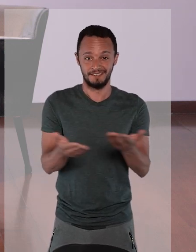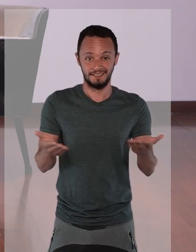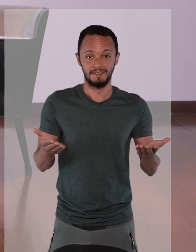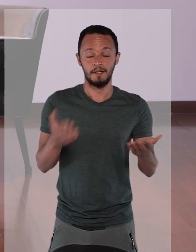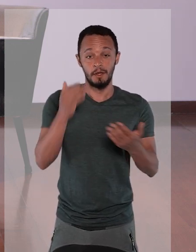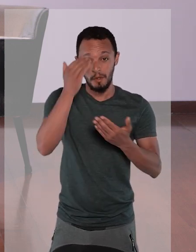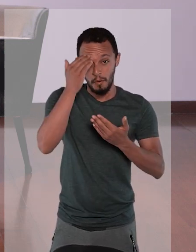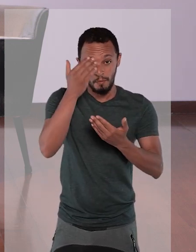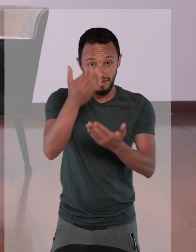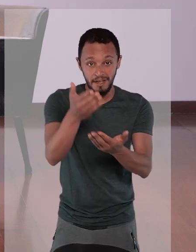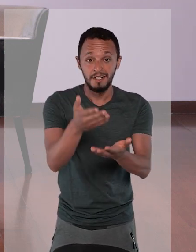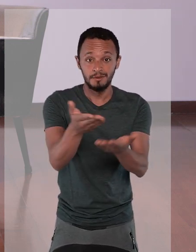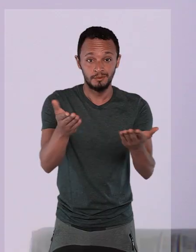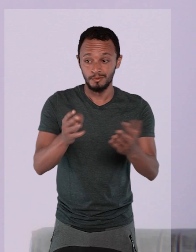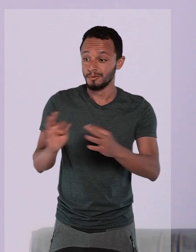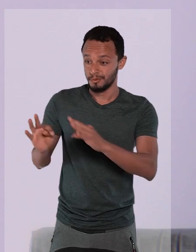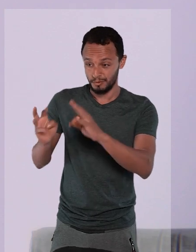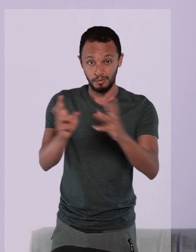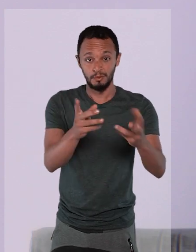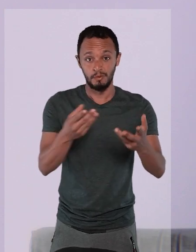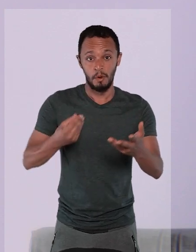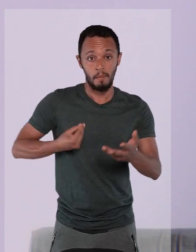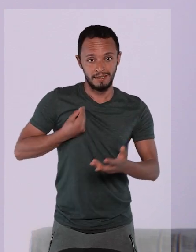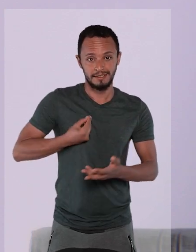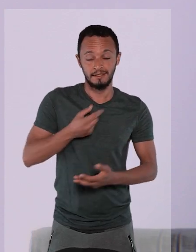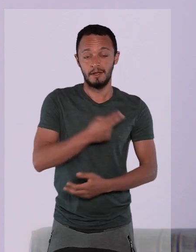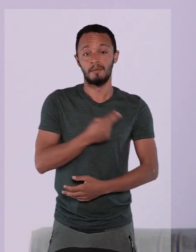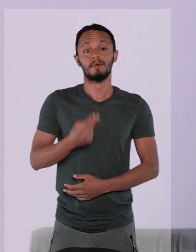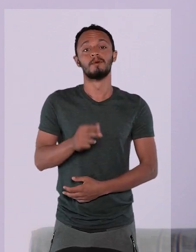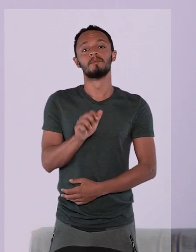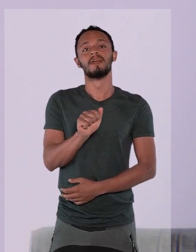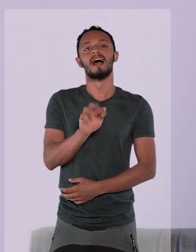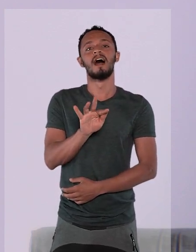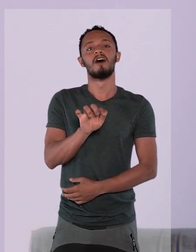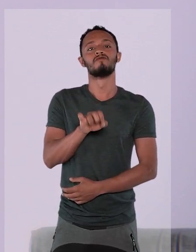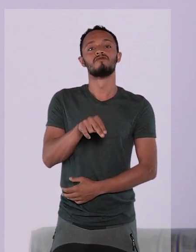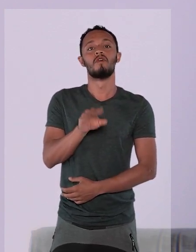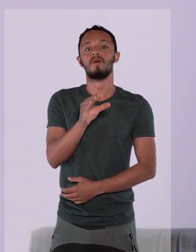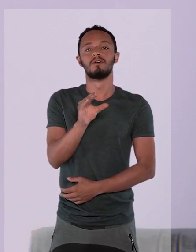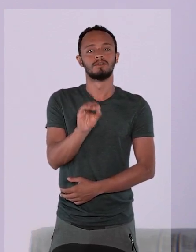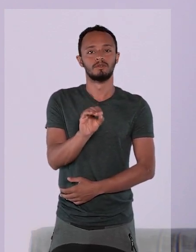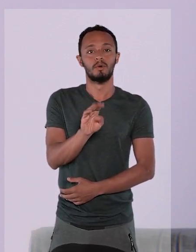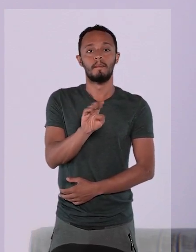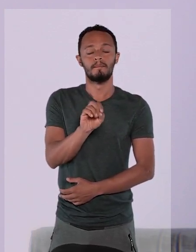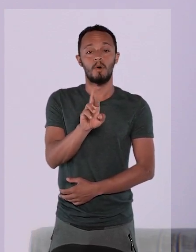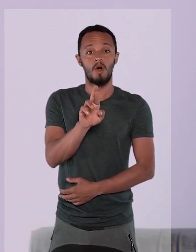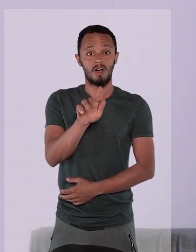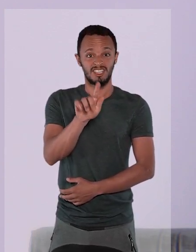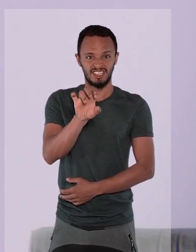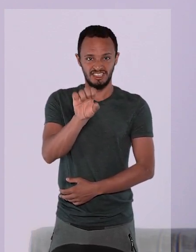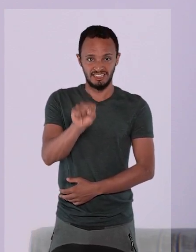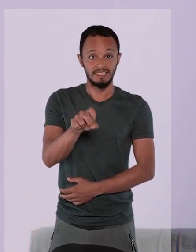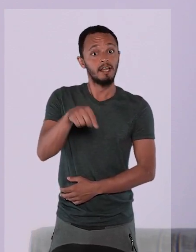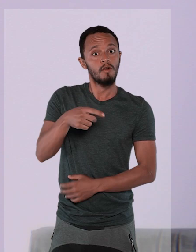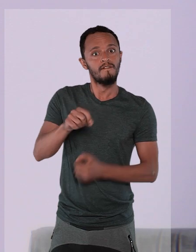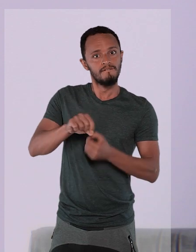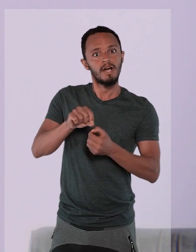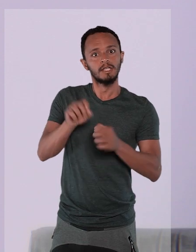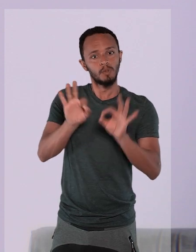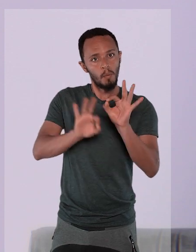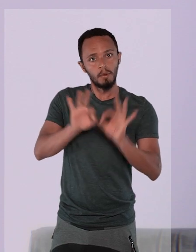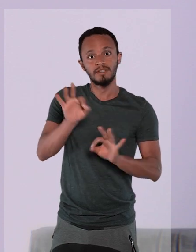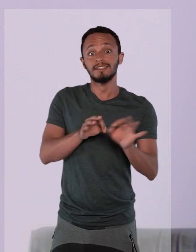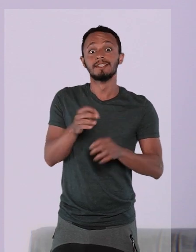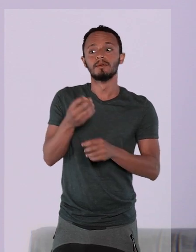Muito obrigado pela presença de todos. Meu nome é Afonso Borges, eu faço o projeto Sempre um Papo há 36 anos aqui em Belo